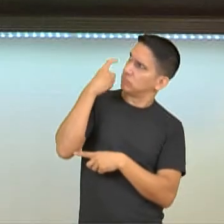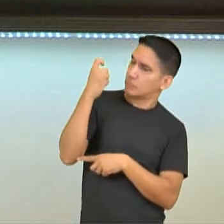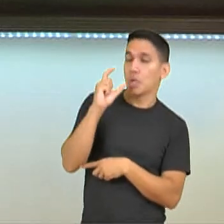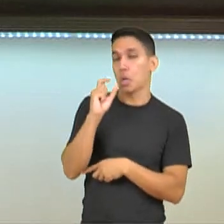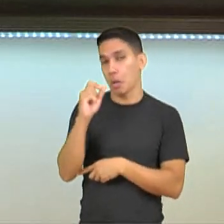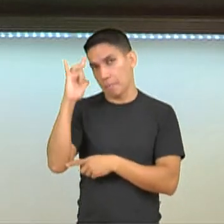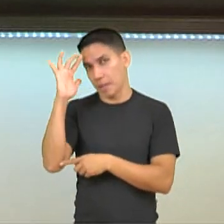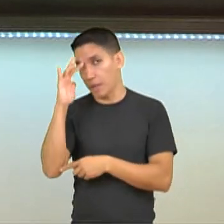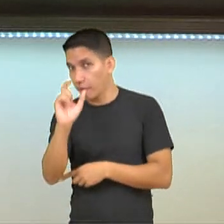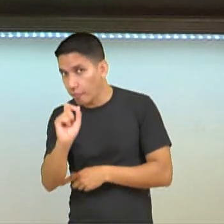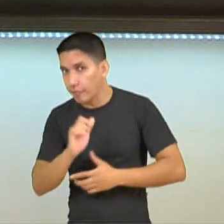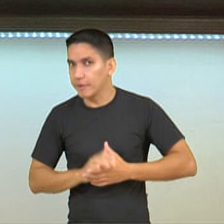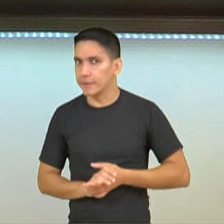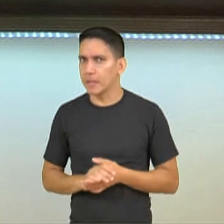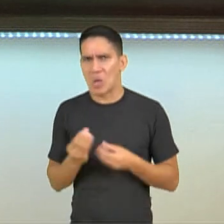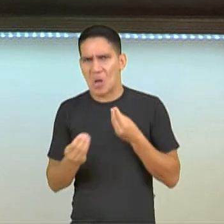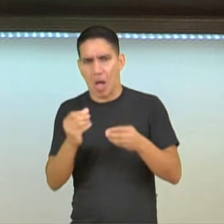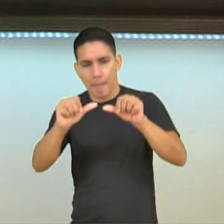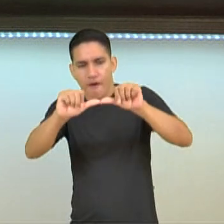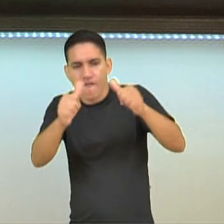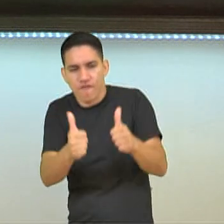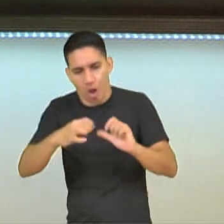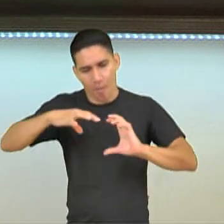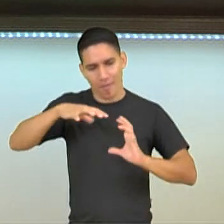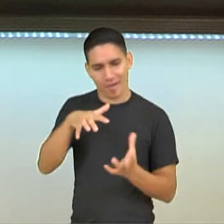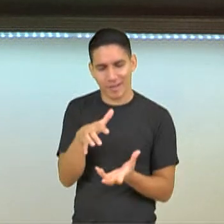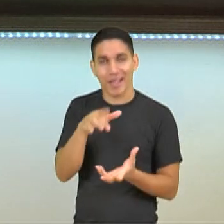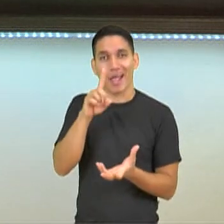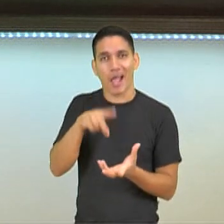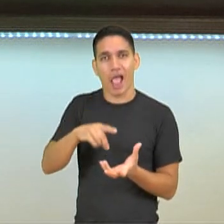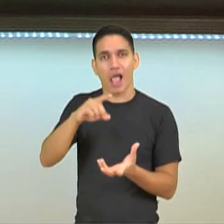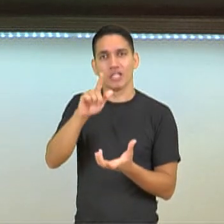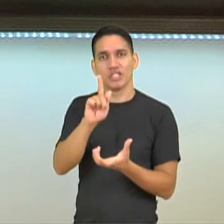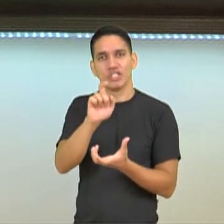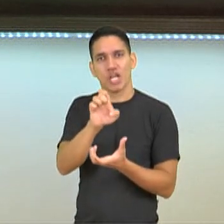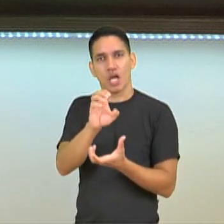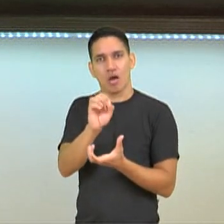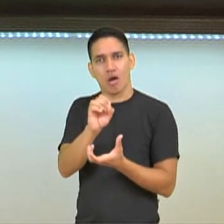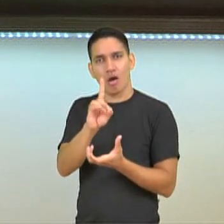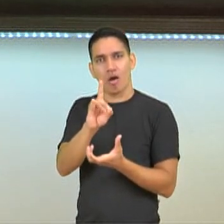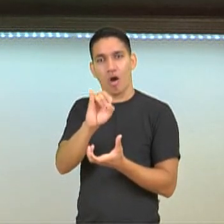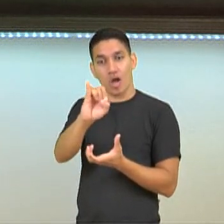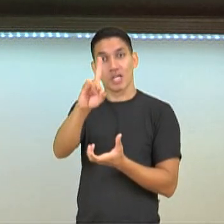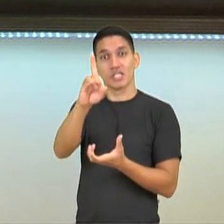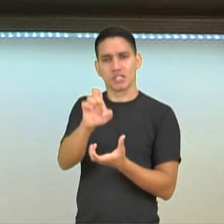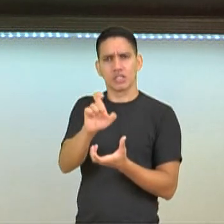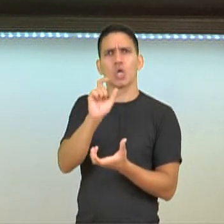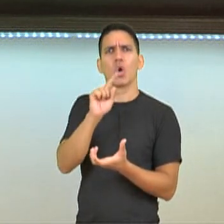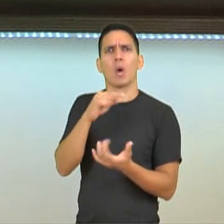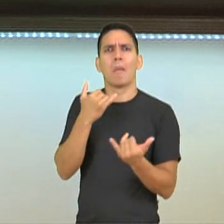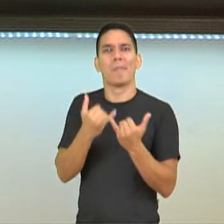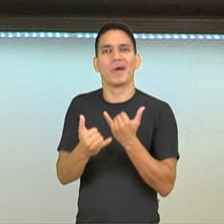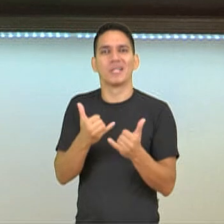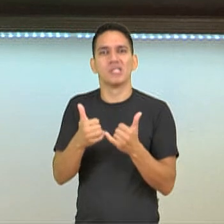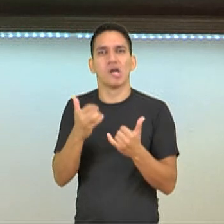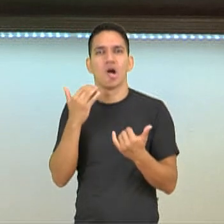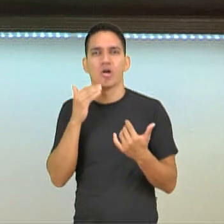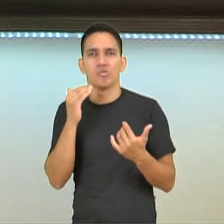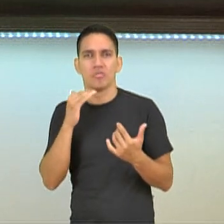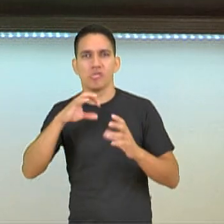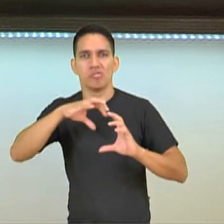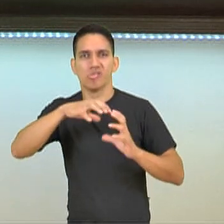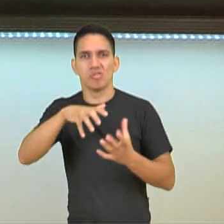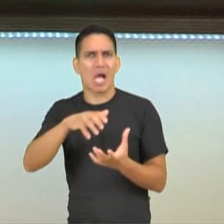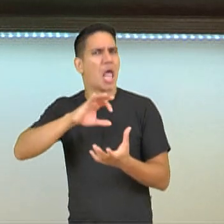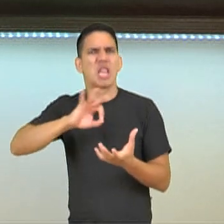aqui. Como é a forma da Terra? Ela é chamada de geóide. É um formato irregular. A Terra